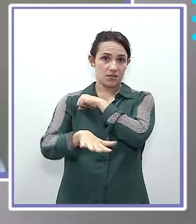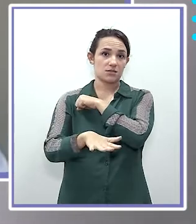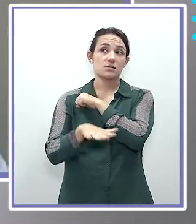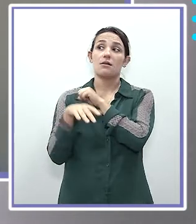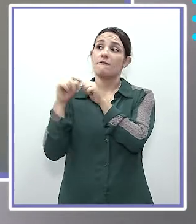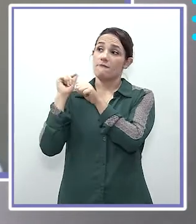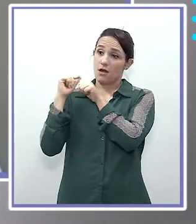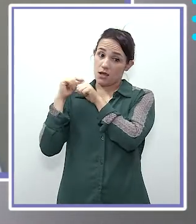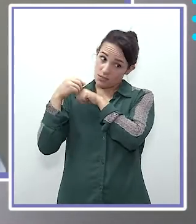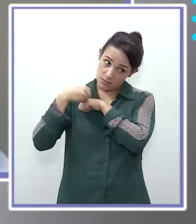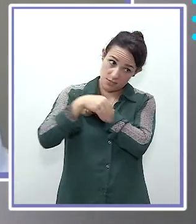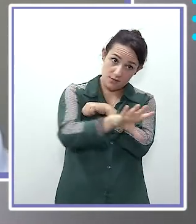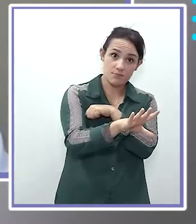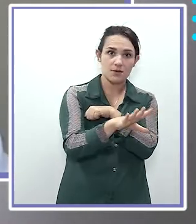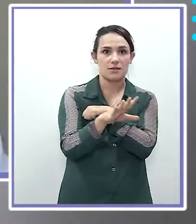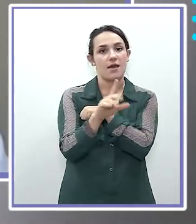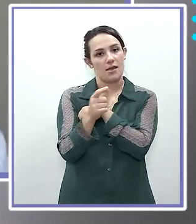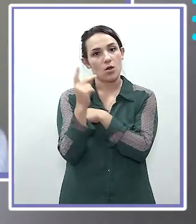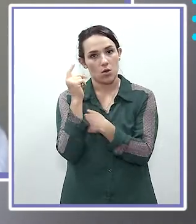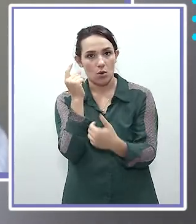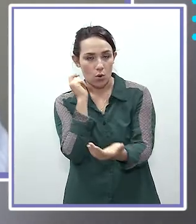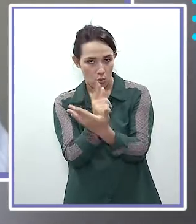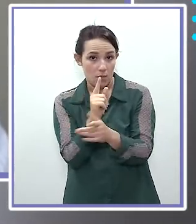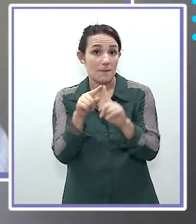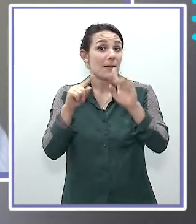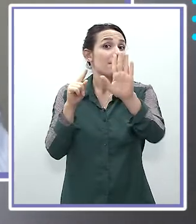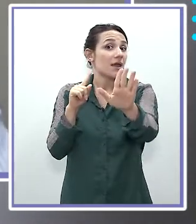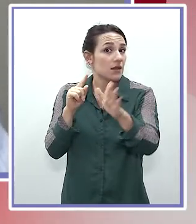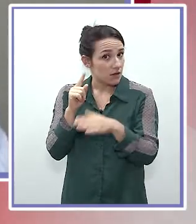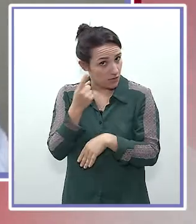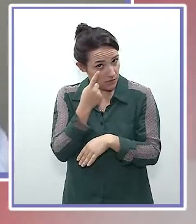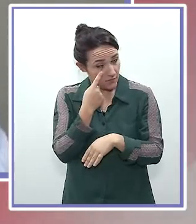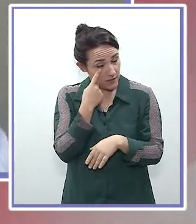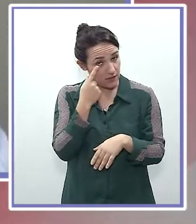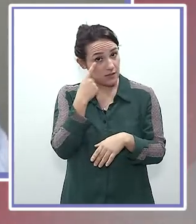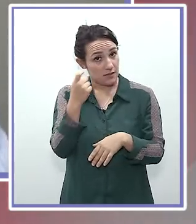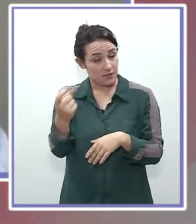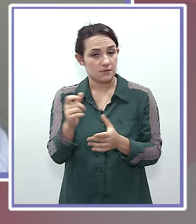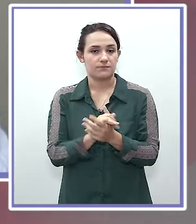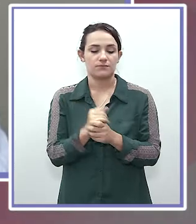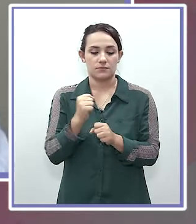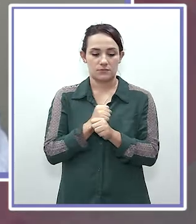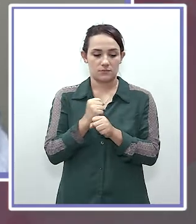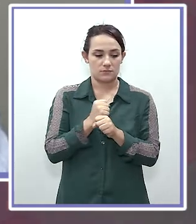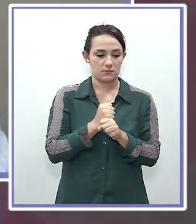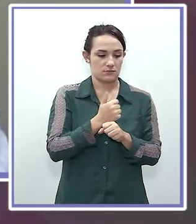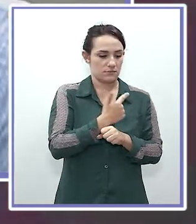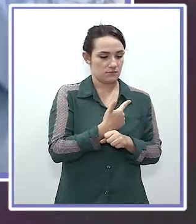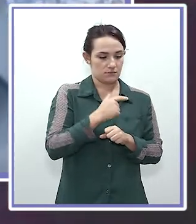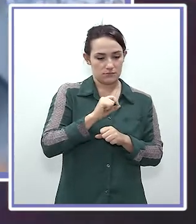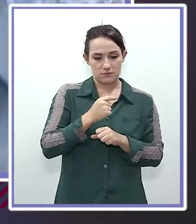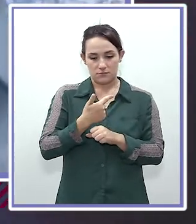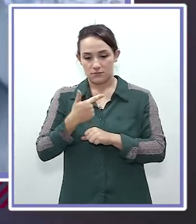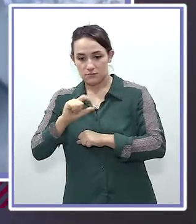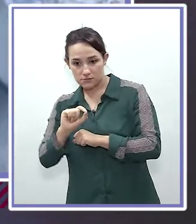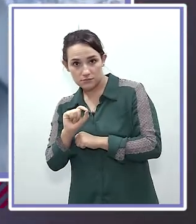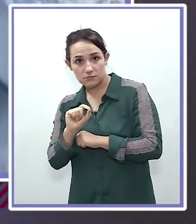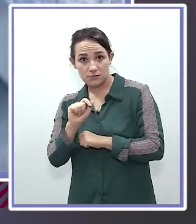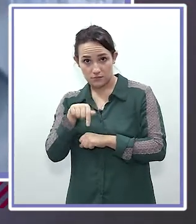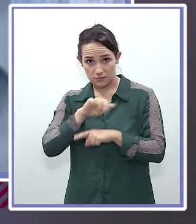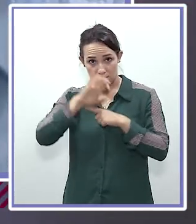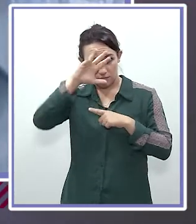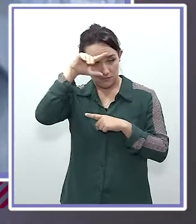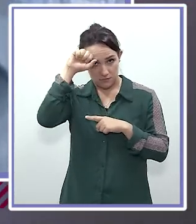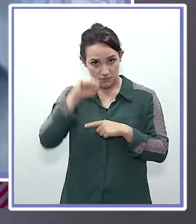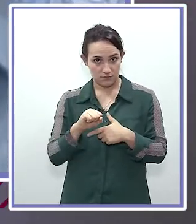aí eu trago para você, Thiago, e para todos que nos escutam, um dado interessante. Em 2020, para a gente ter uma